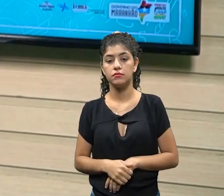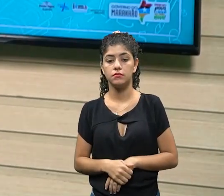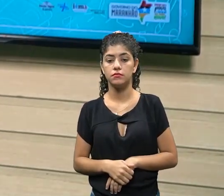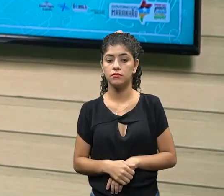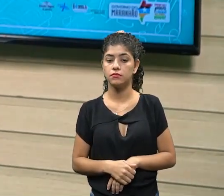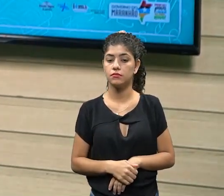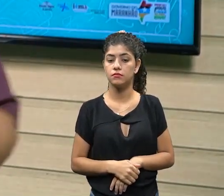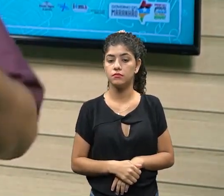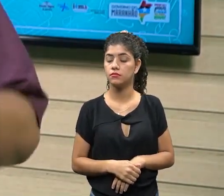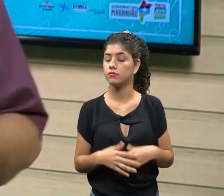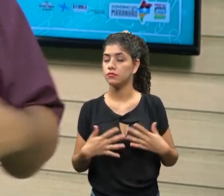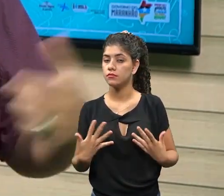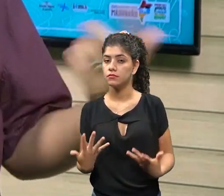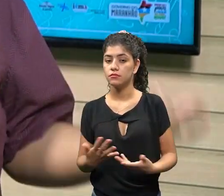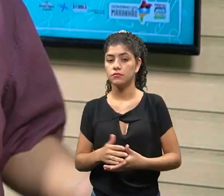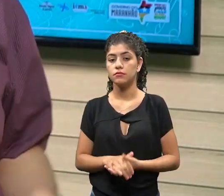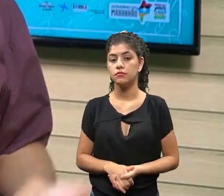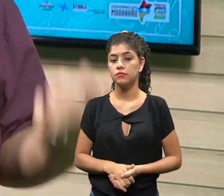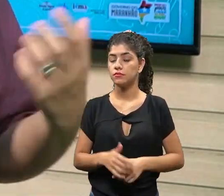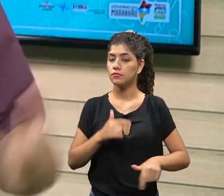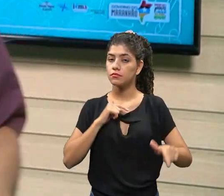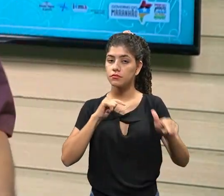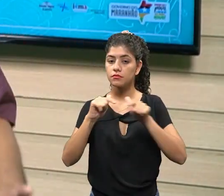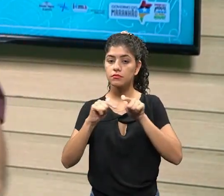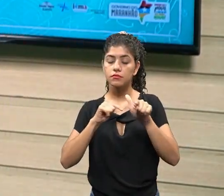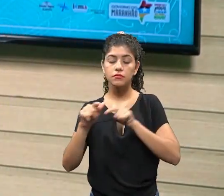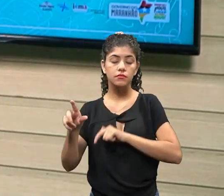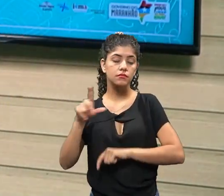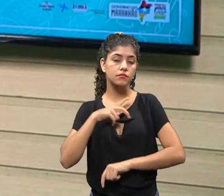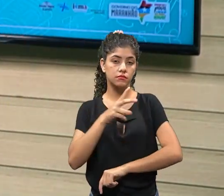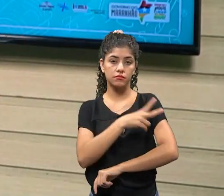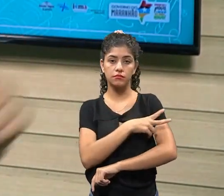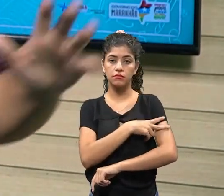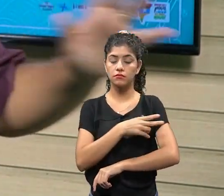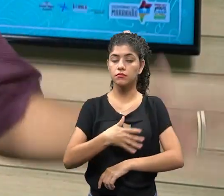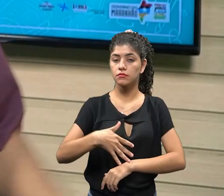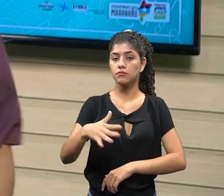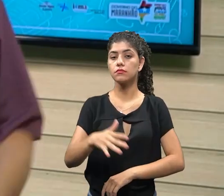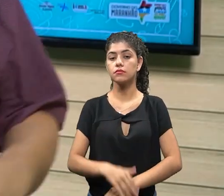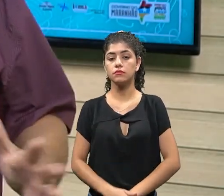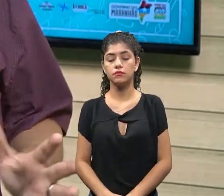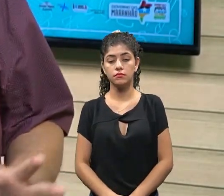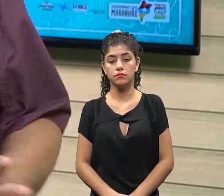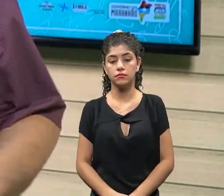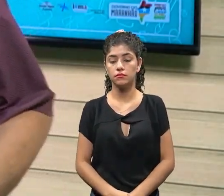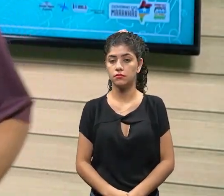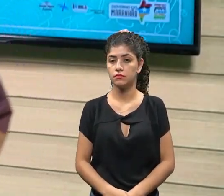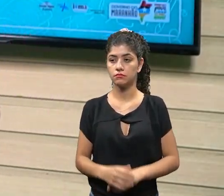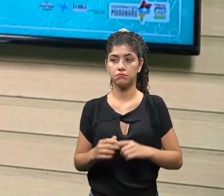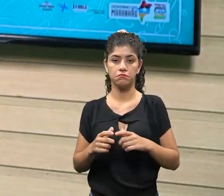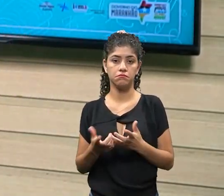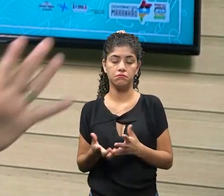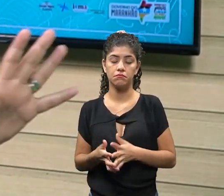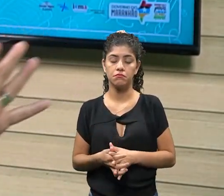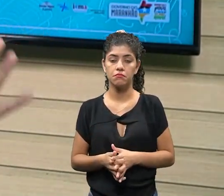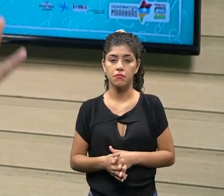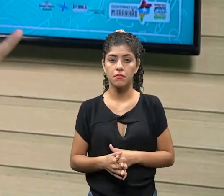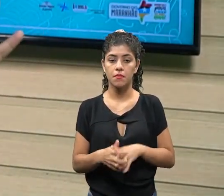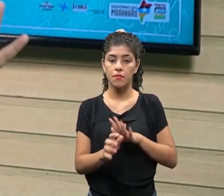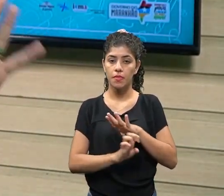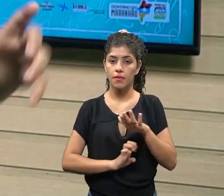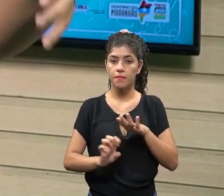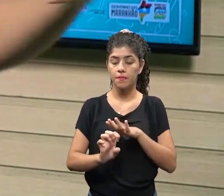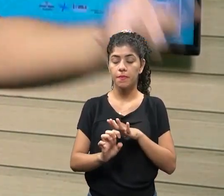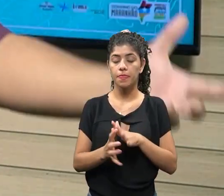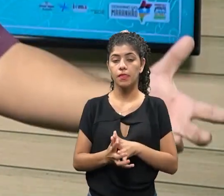empreendimento e tal, no qual eu trabalho, o qual eu sou dono e assim vai. Né? Isso tanto micro ou macro empresário.